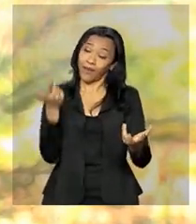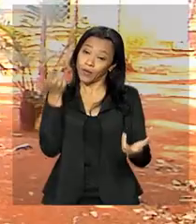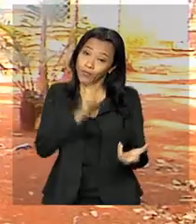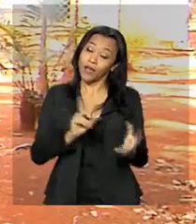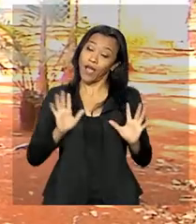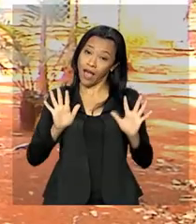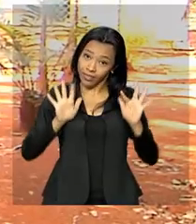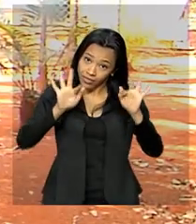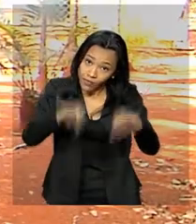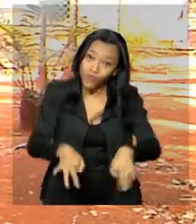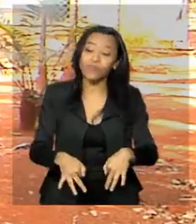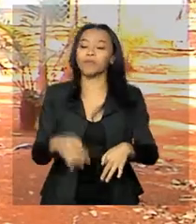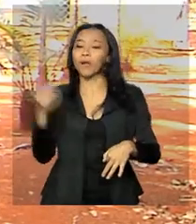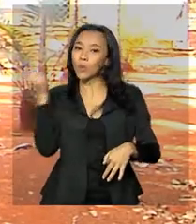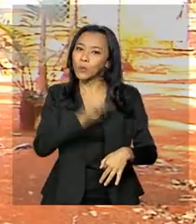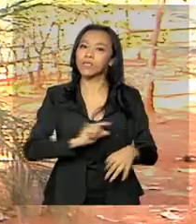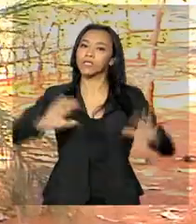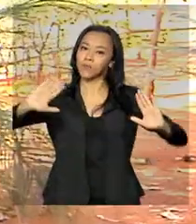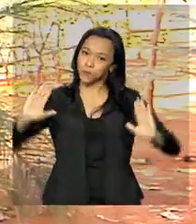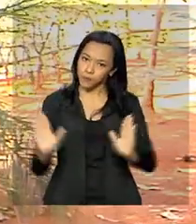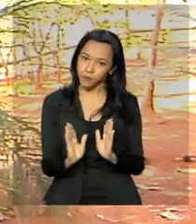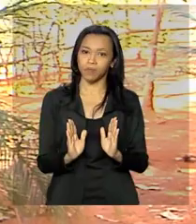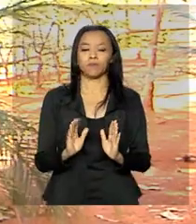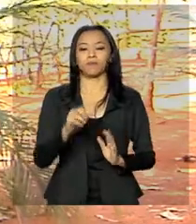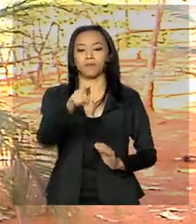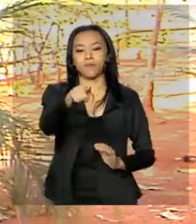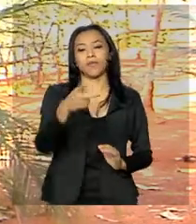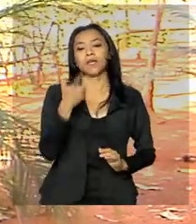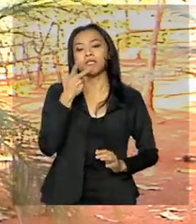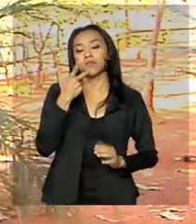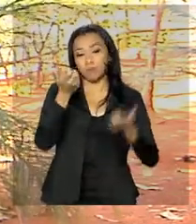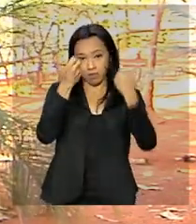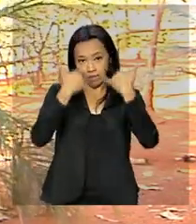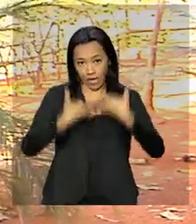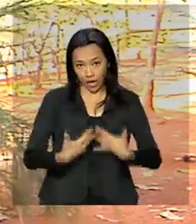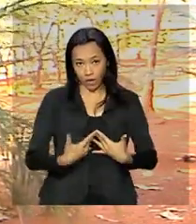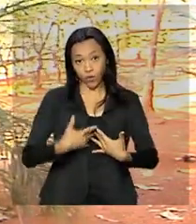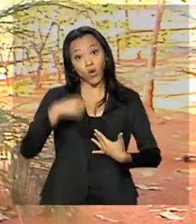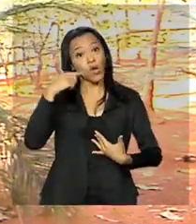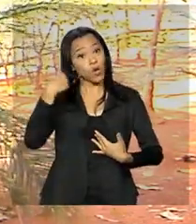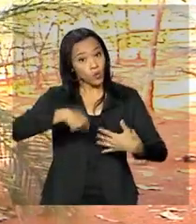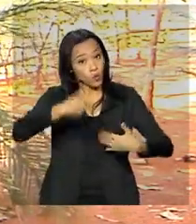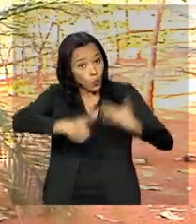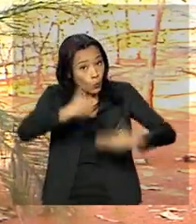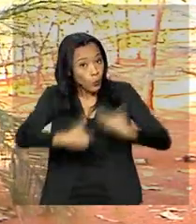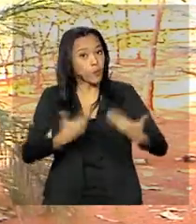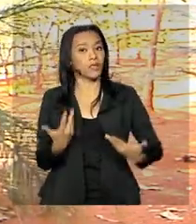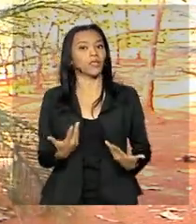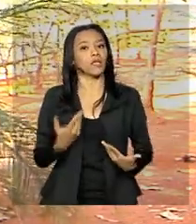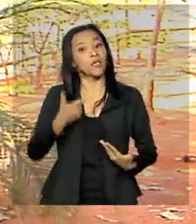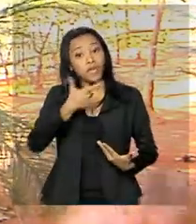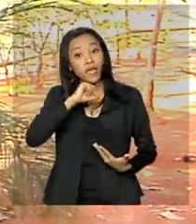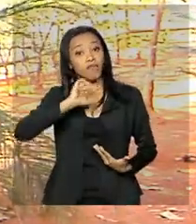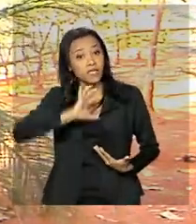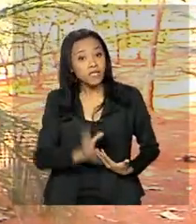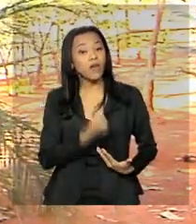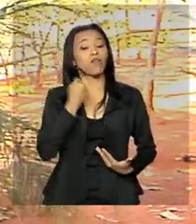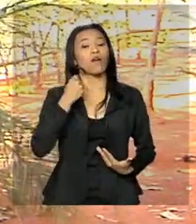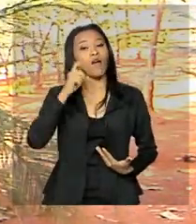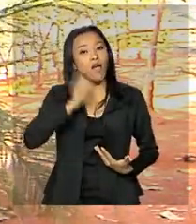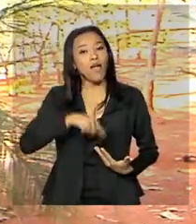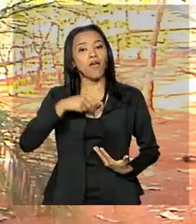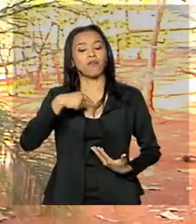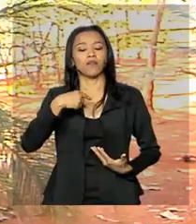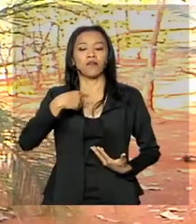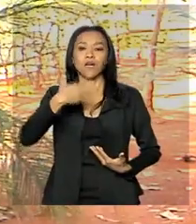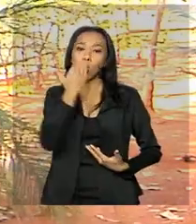fim na luta contra a obesidade. Aí o que eles falam? Kelly, cuide de você. O que vai salvar a sua vida é sua